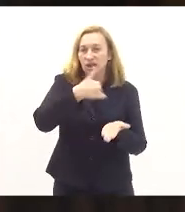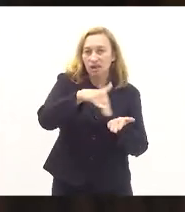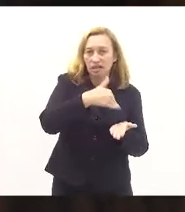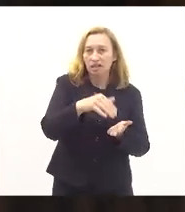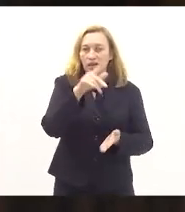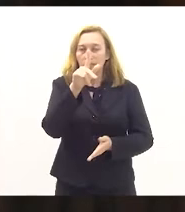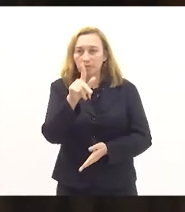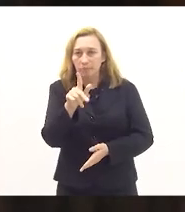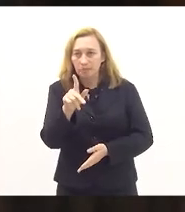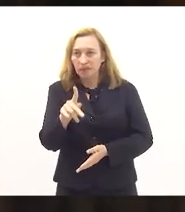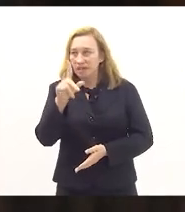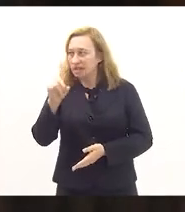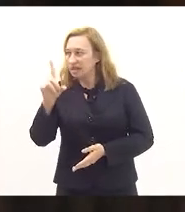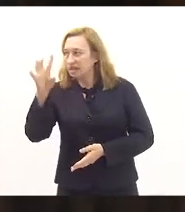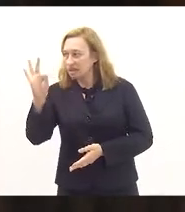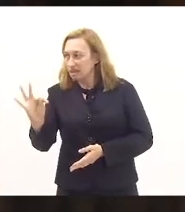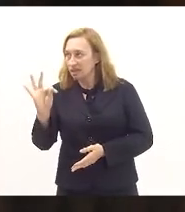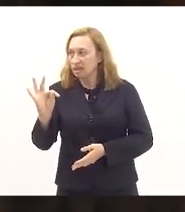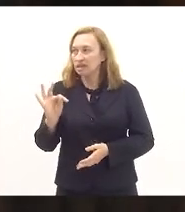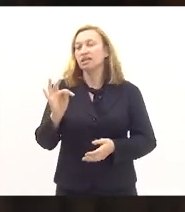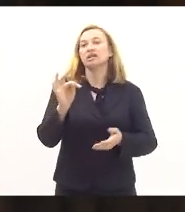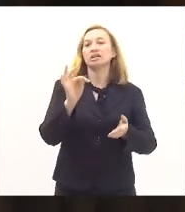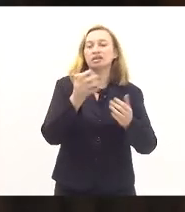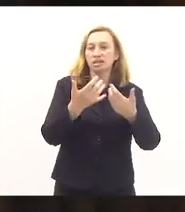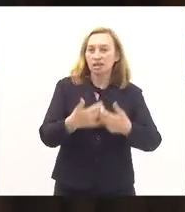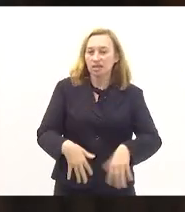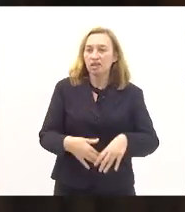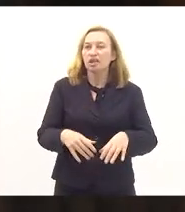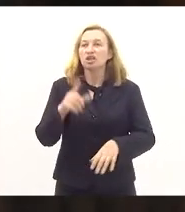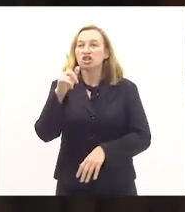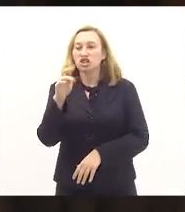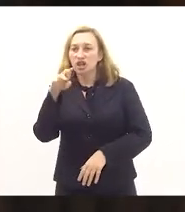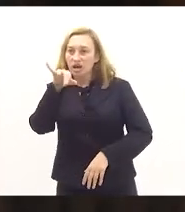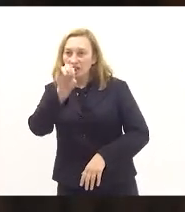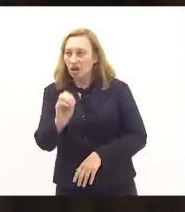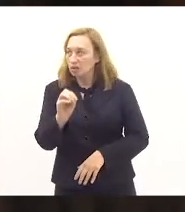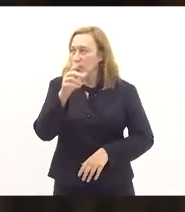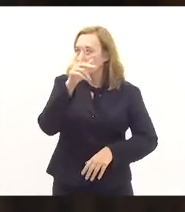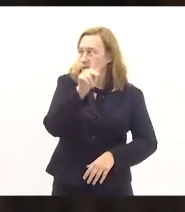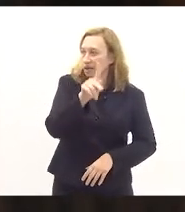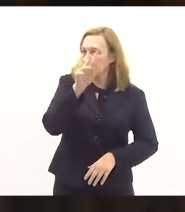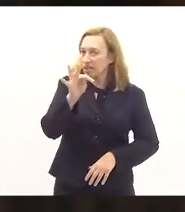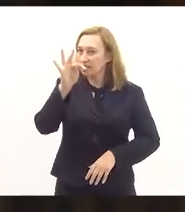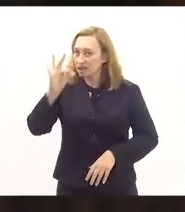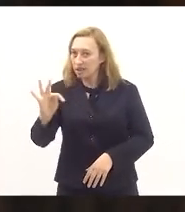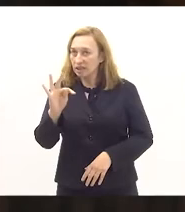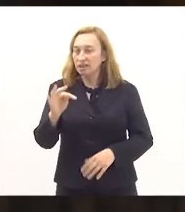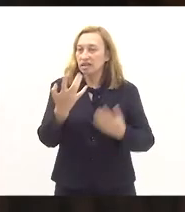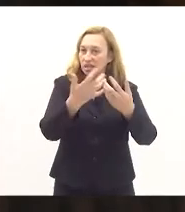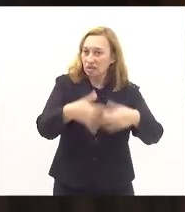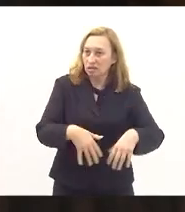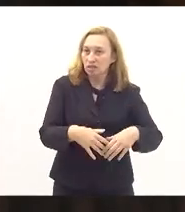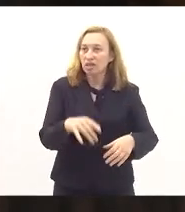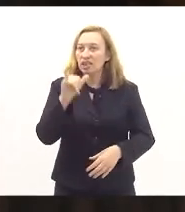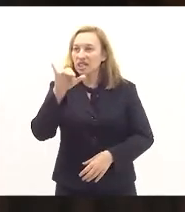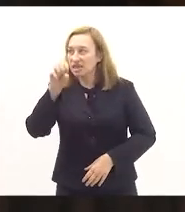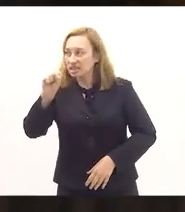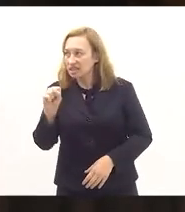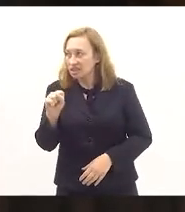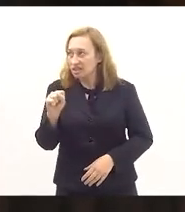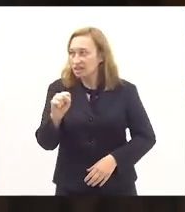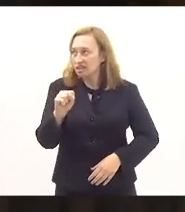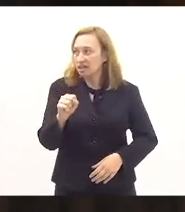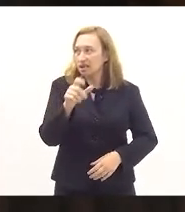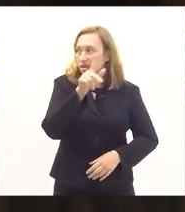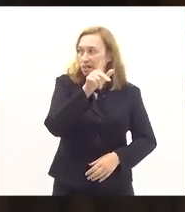de Teresópolis. Geraldo Menezes, presidente do PDT de Teresópolis. Lígia Sampaio,